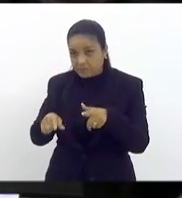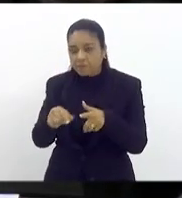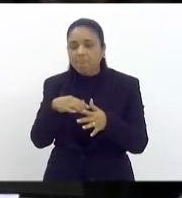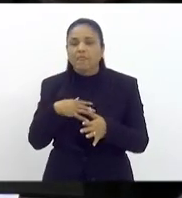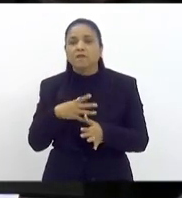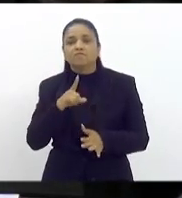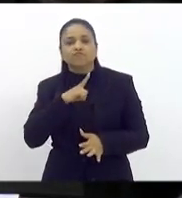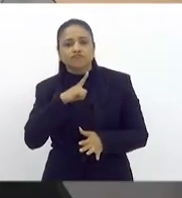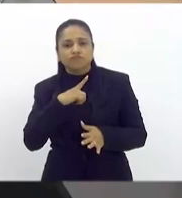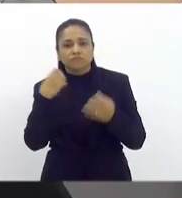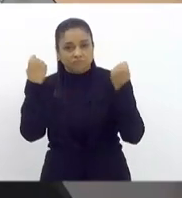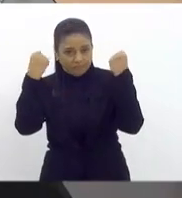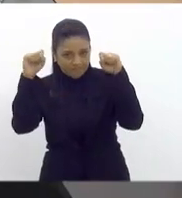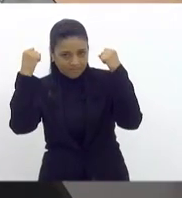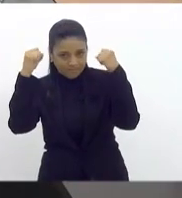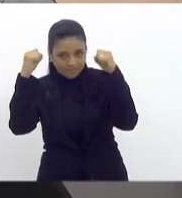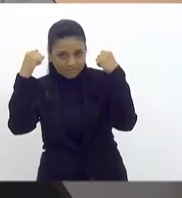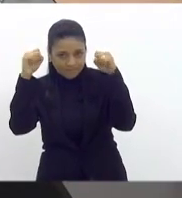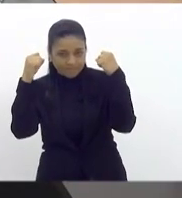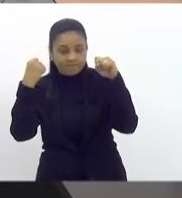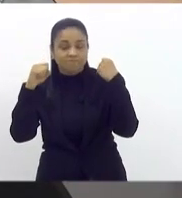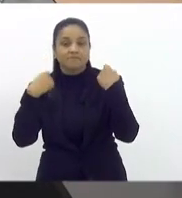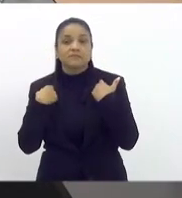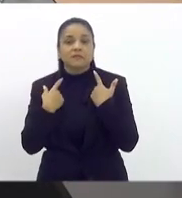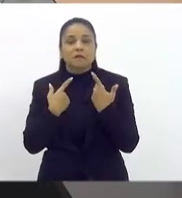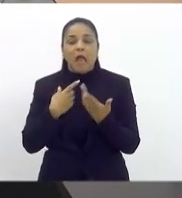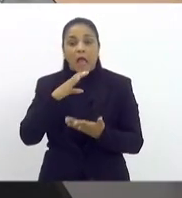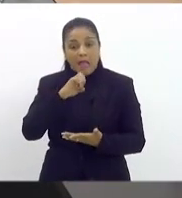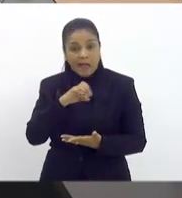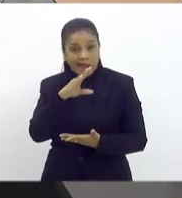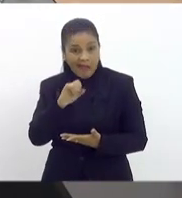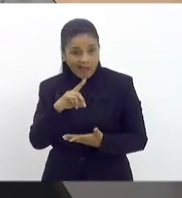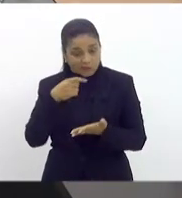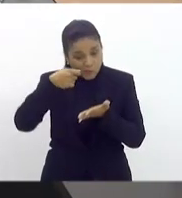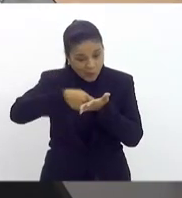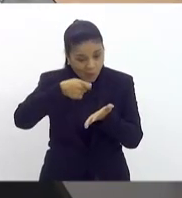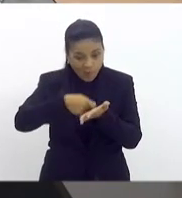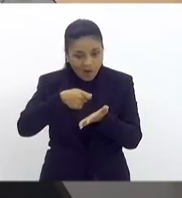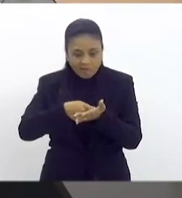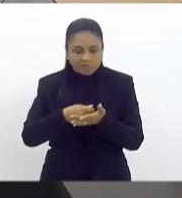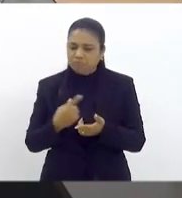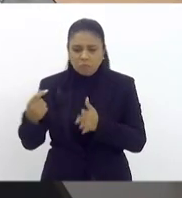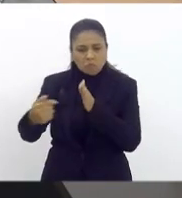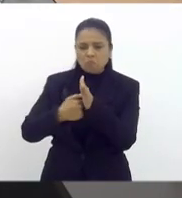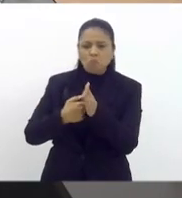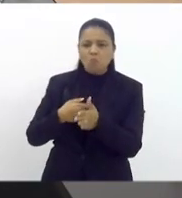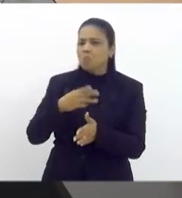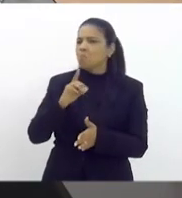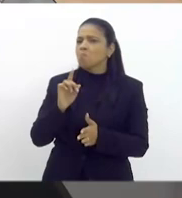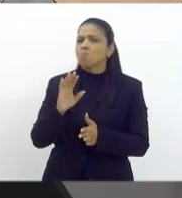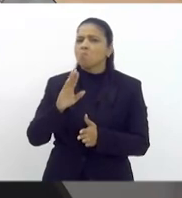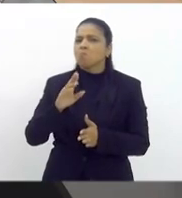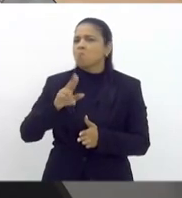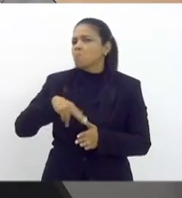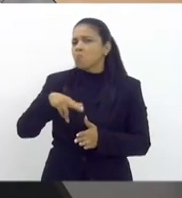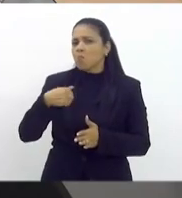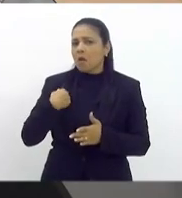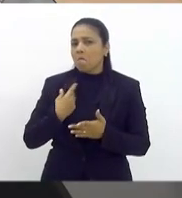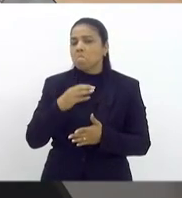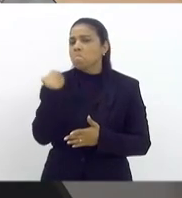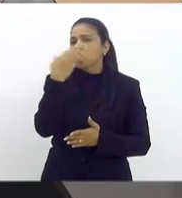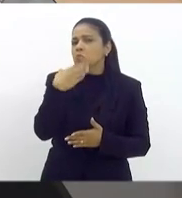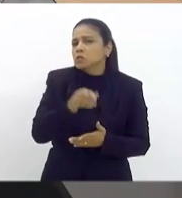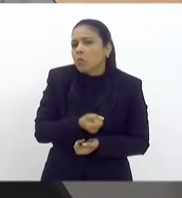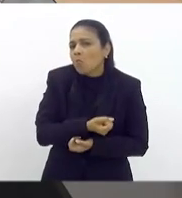Eu tive uma academia e o ECAD cobrava, mas ele não me perguntava quais músicas eu ia tocar. Aquilo era basicamente